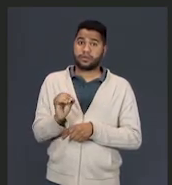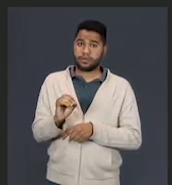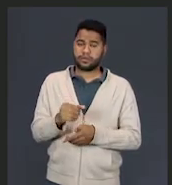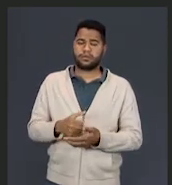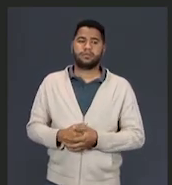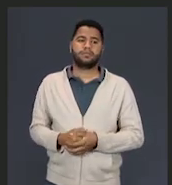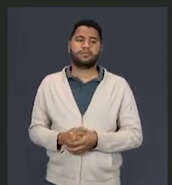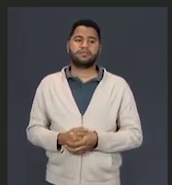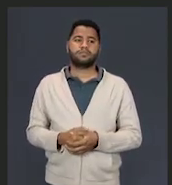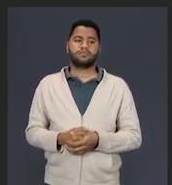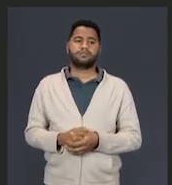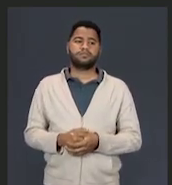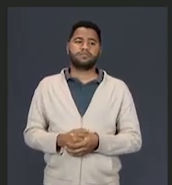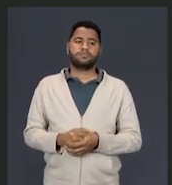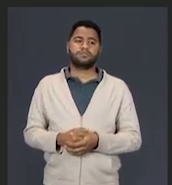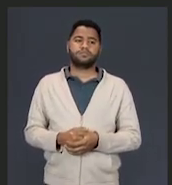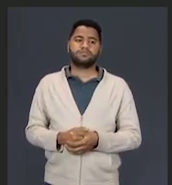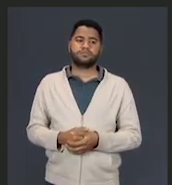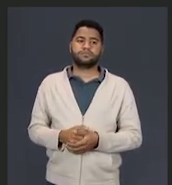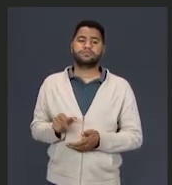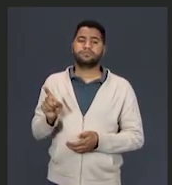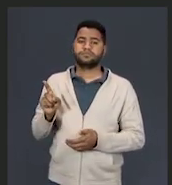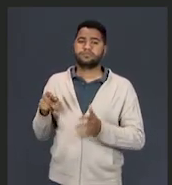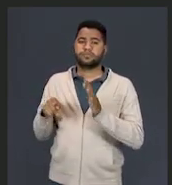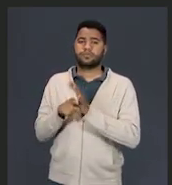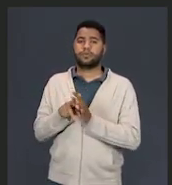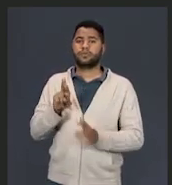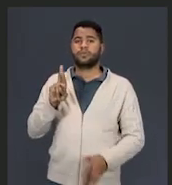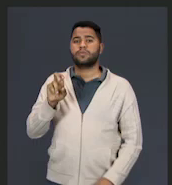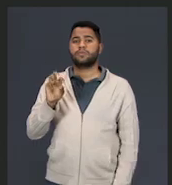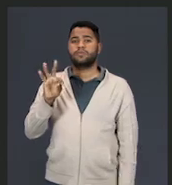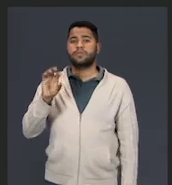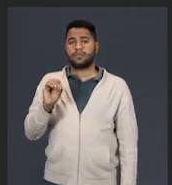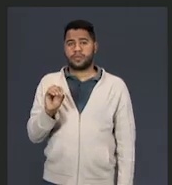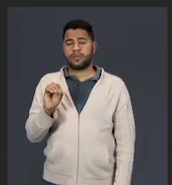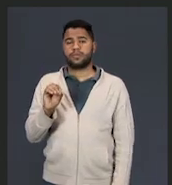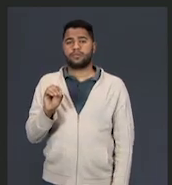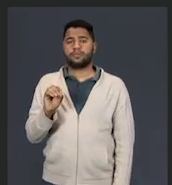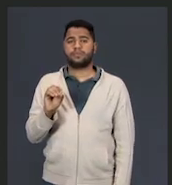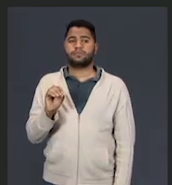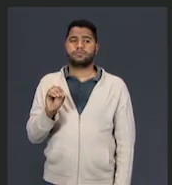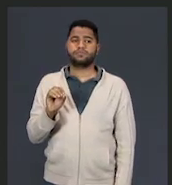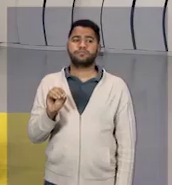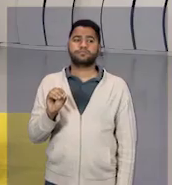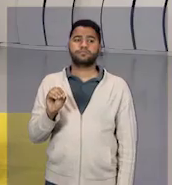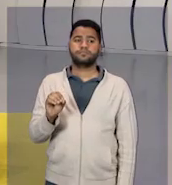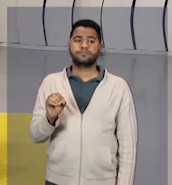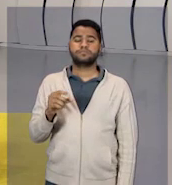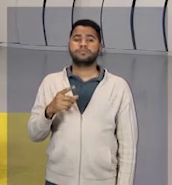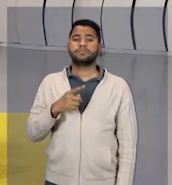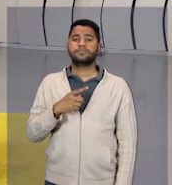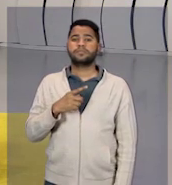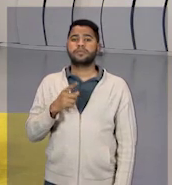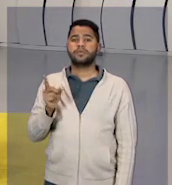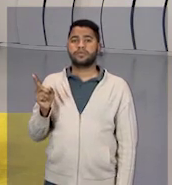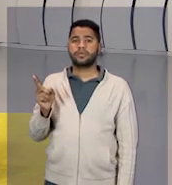é? E esse ângulo aqui, ó, é chamado de ângulo reto. Então, o ângulo reto, e aqui eu fiz